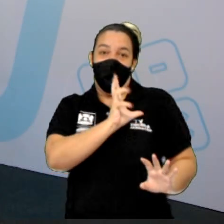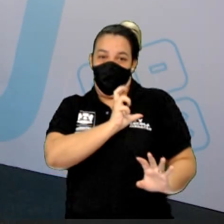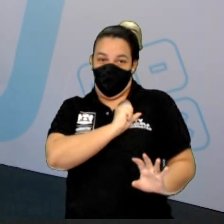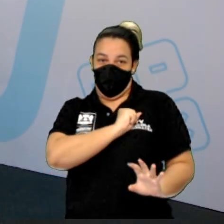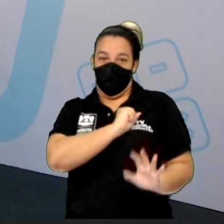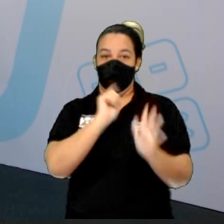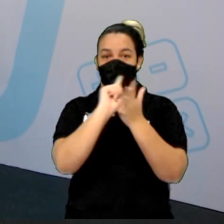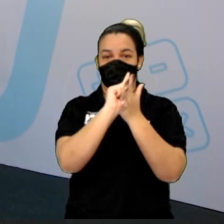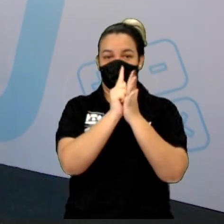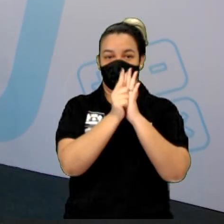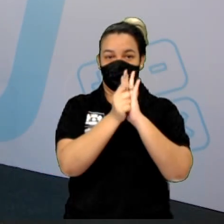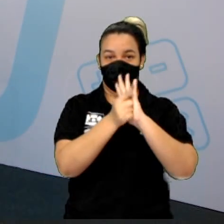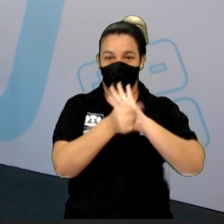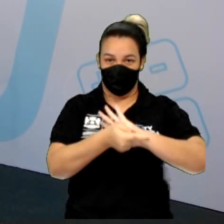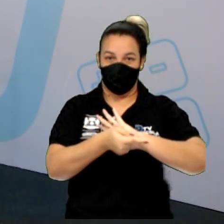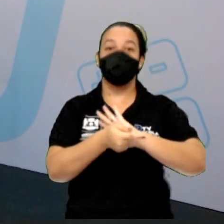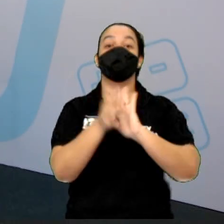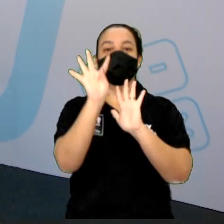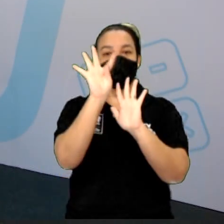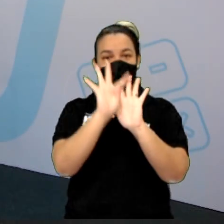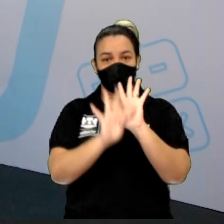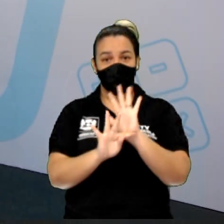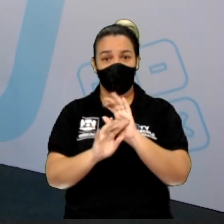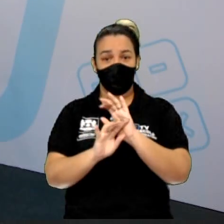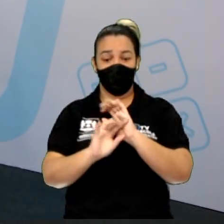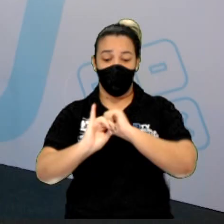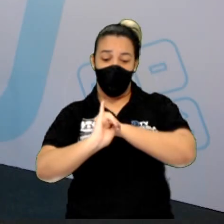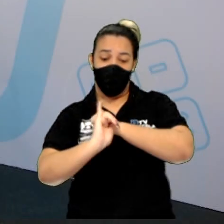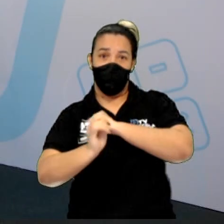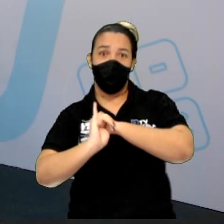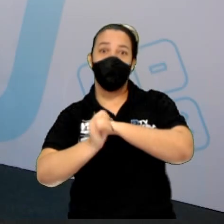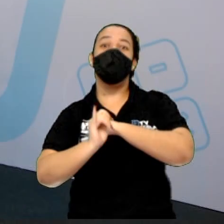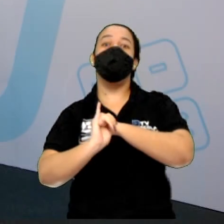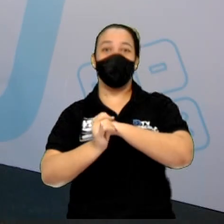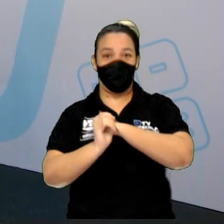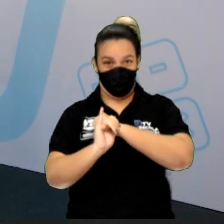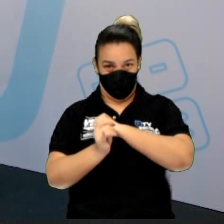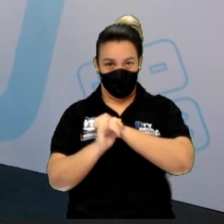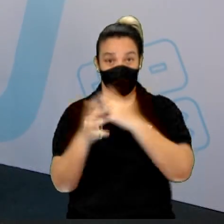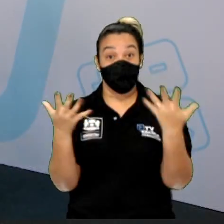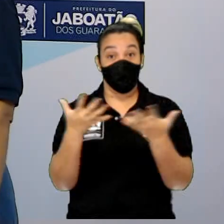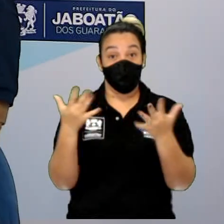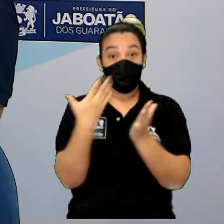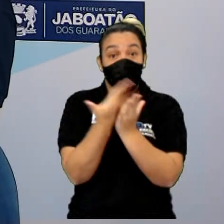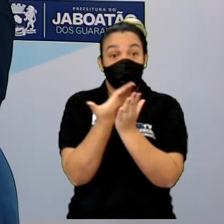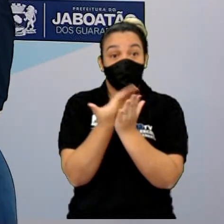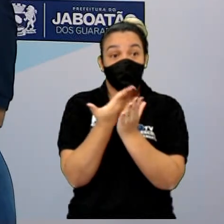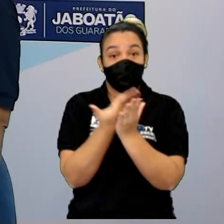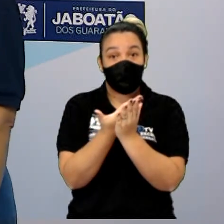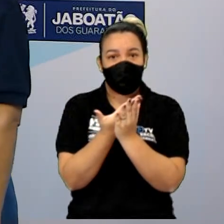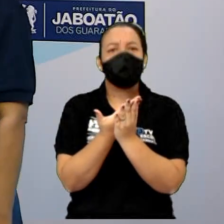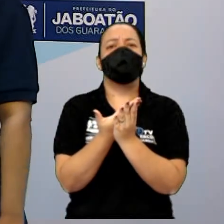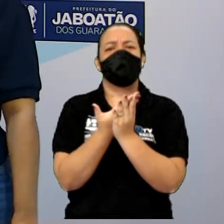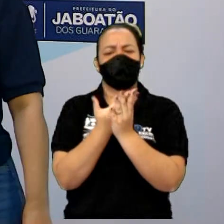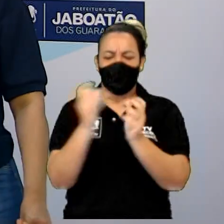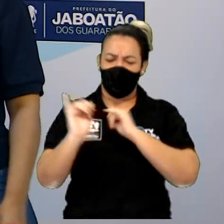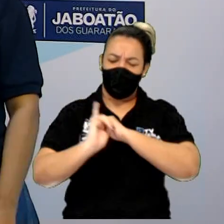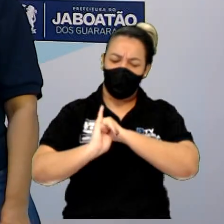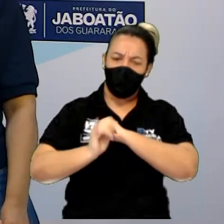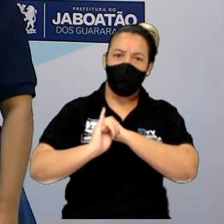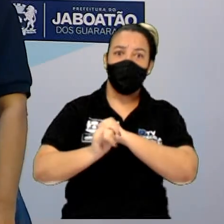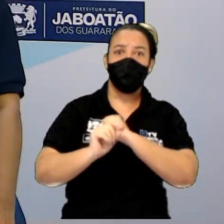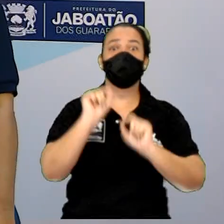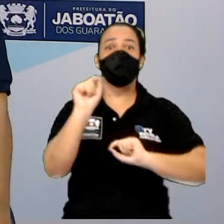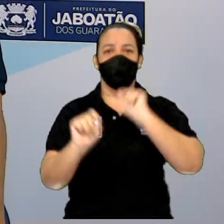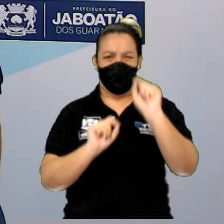gênero textual, que é crônicas. E hoje nós vamos estudar a sua definição